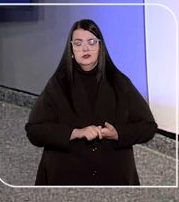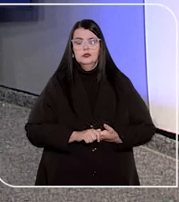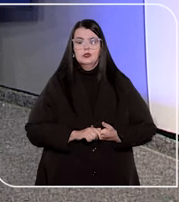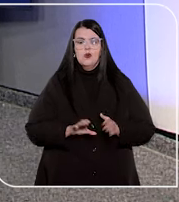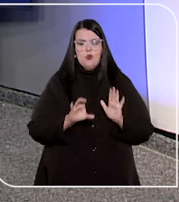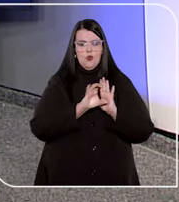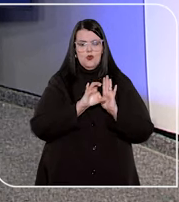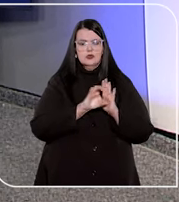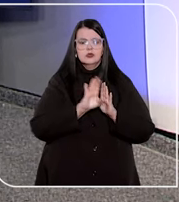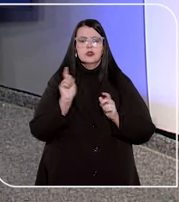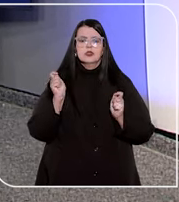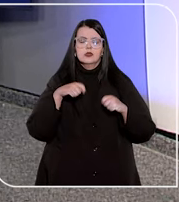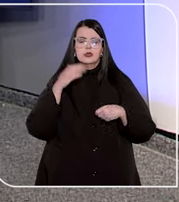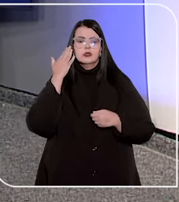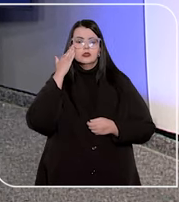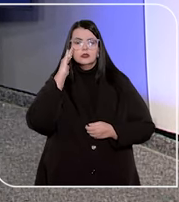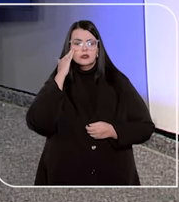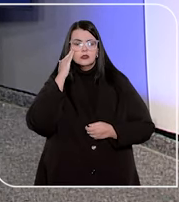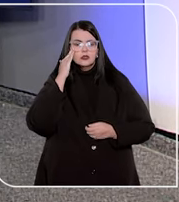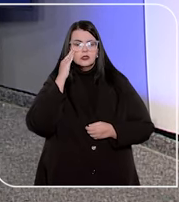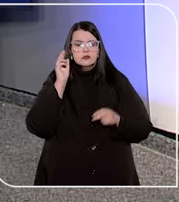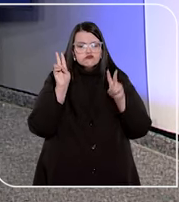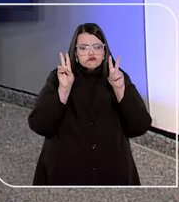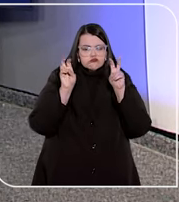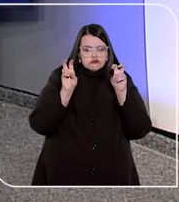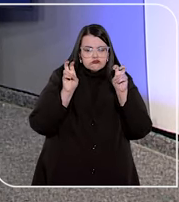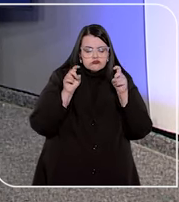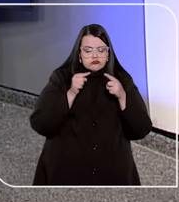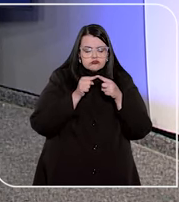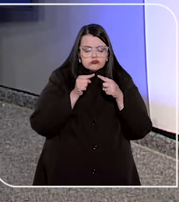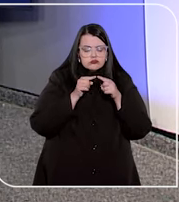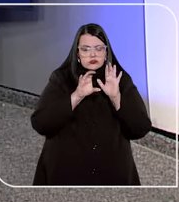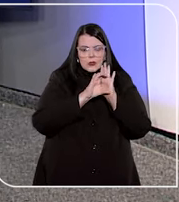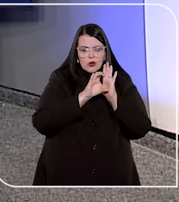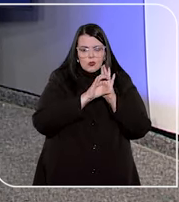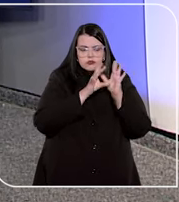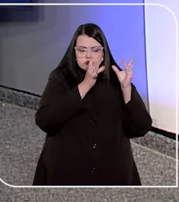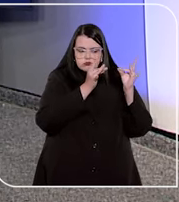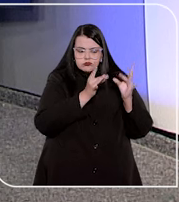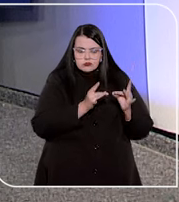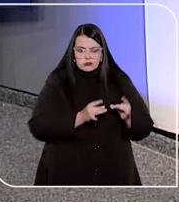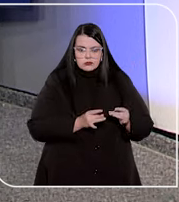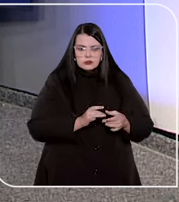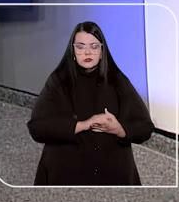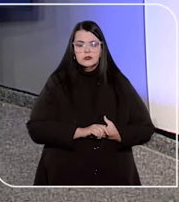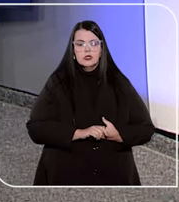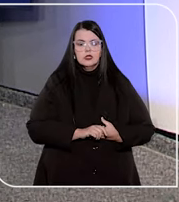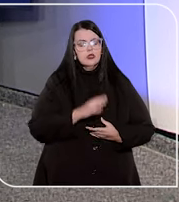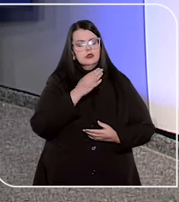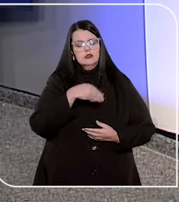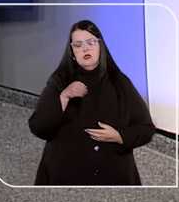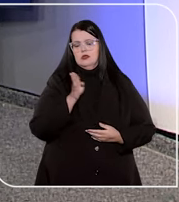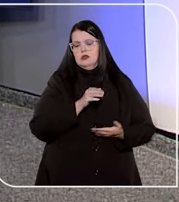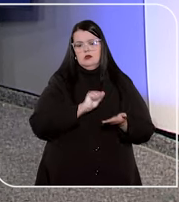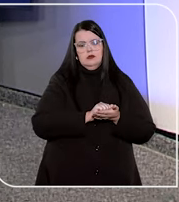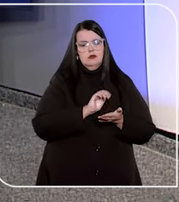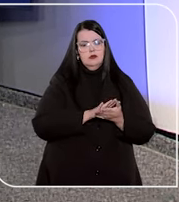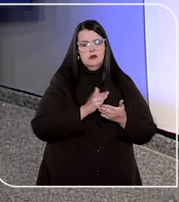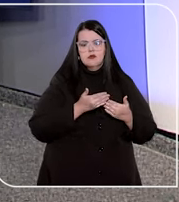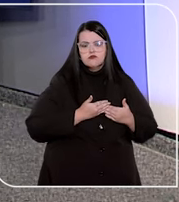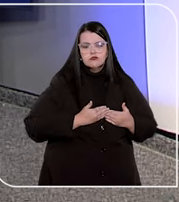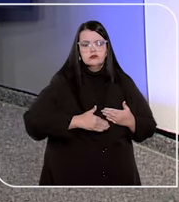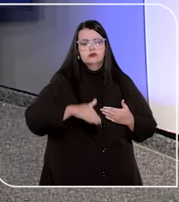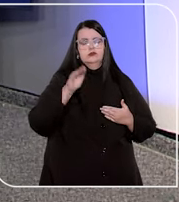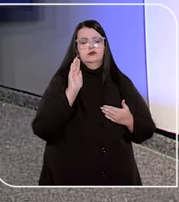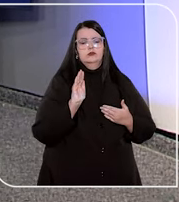às vezes dá para entender, mas o ideal é que a gente use as expressões do código. Que a Fátima falou assim: negar seguimento. E negar